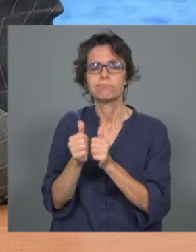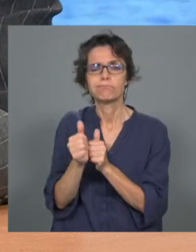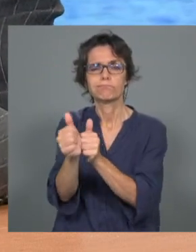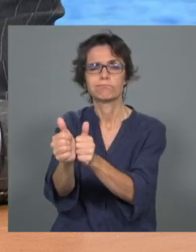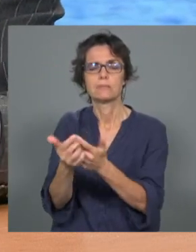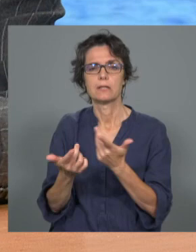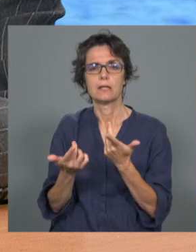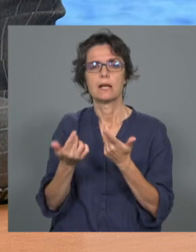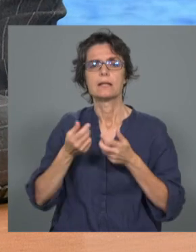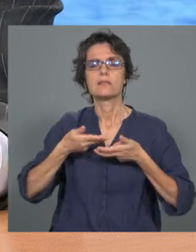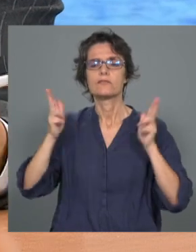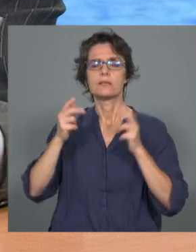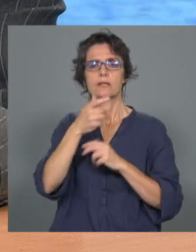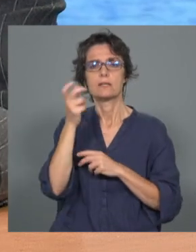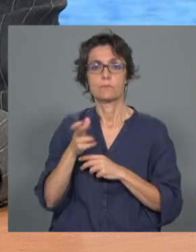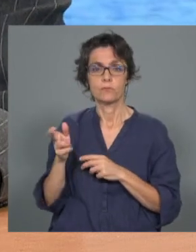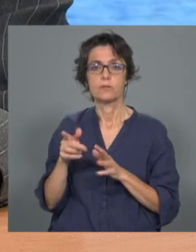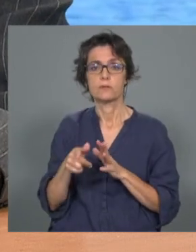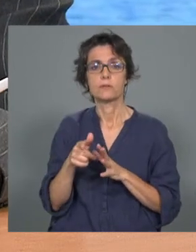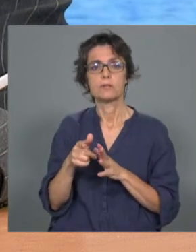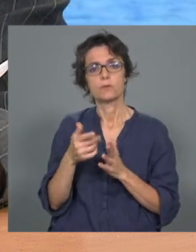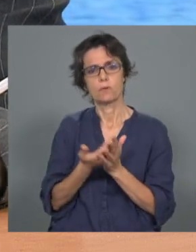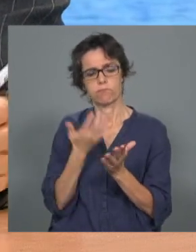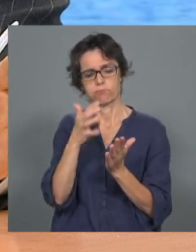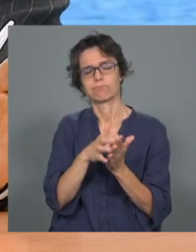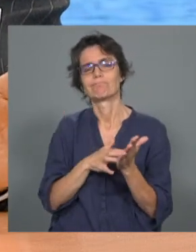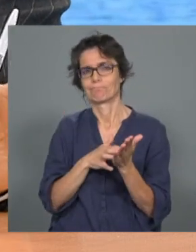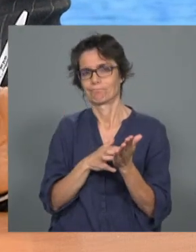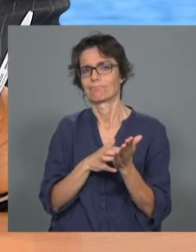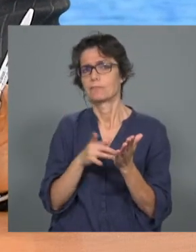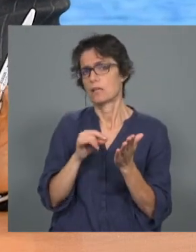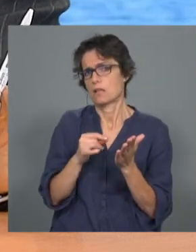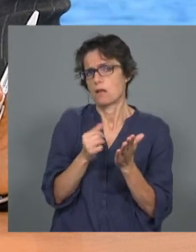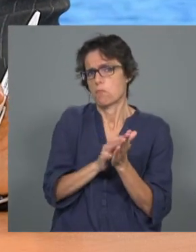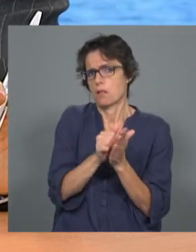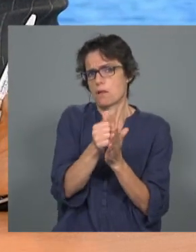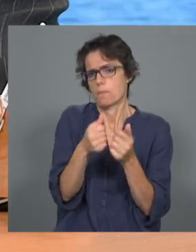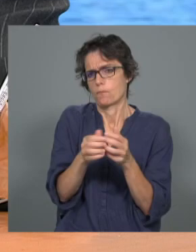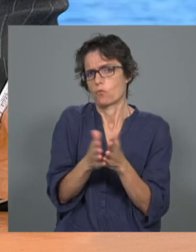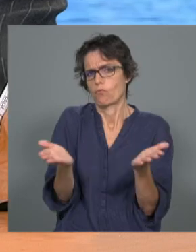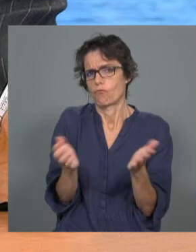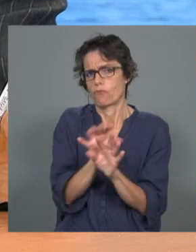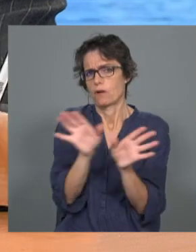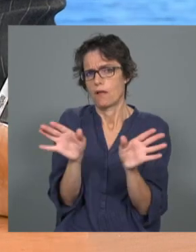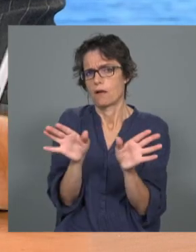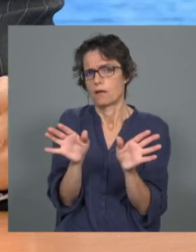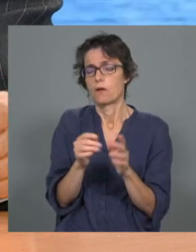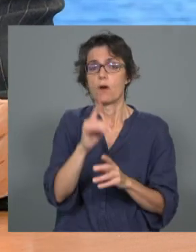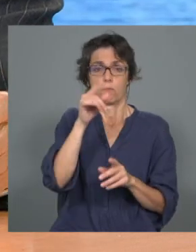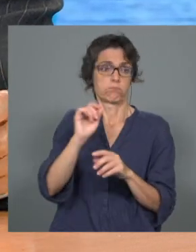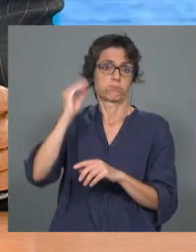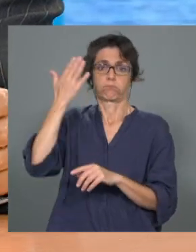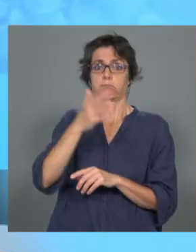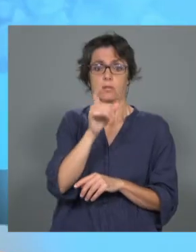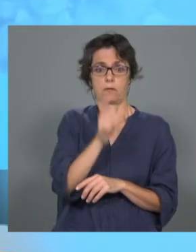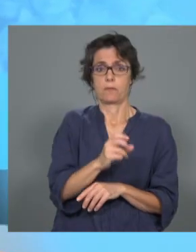disponibilidade interior, que é muito marcante desta leitura. Mas que é marcante toda a história bíblica. Sim. Não é? Começa com Abraão, deixa a tua terra e